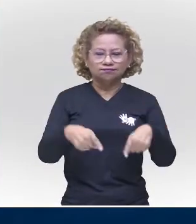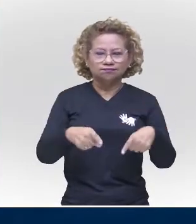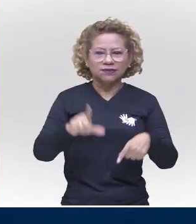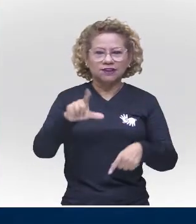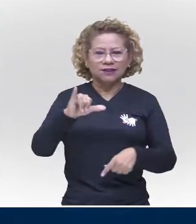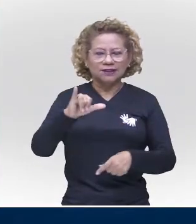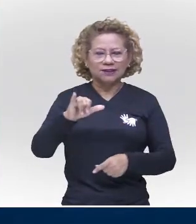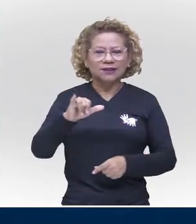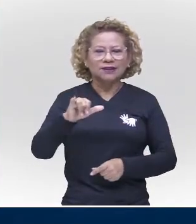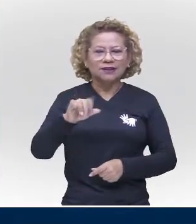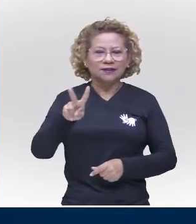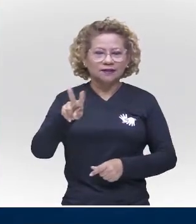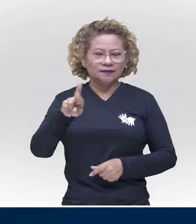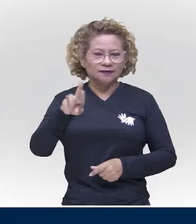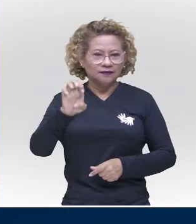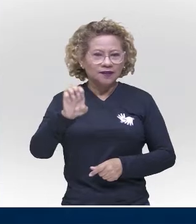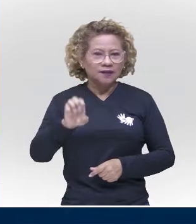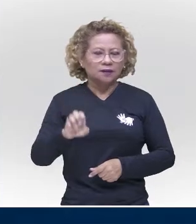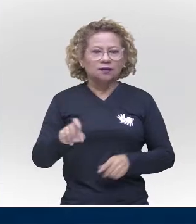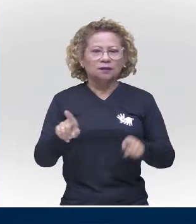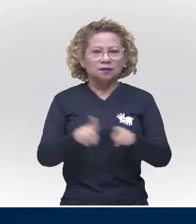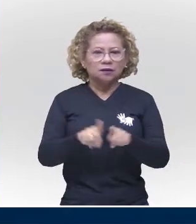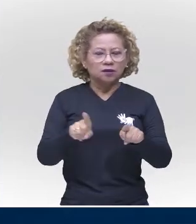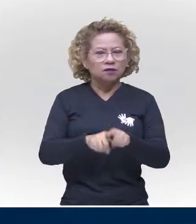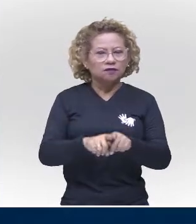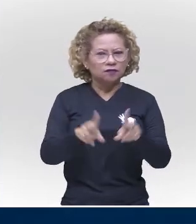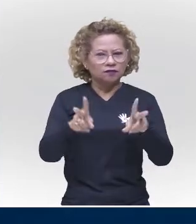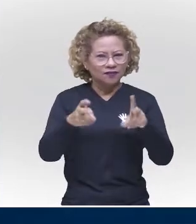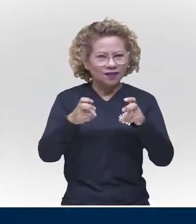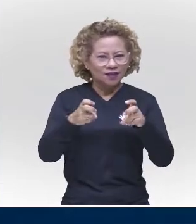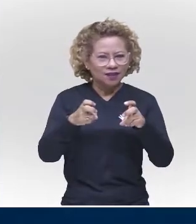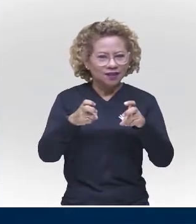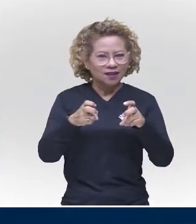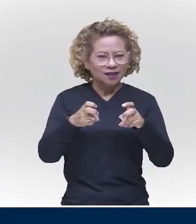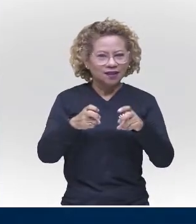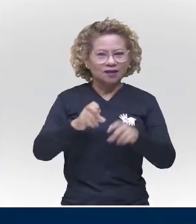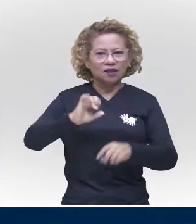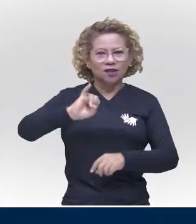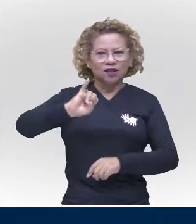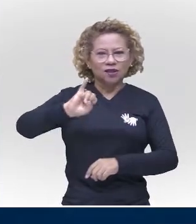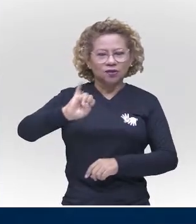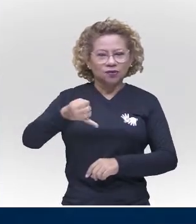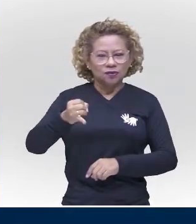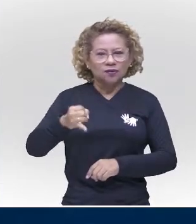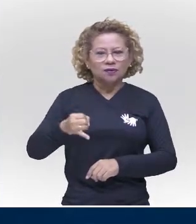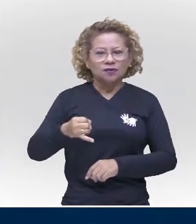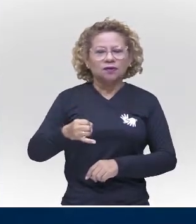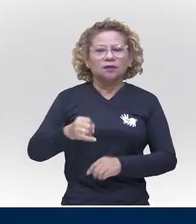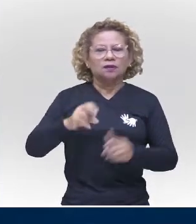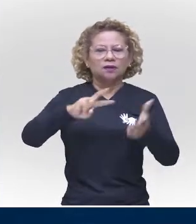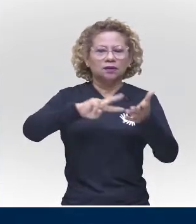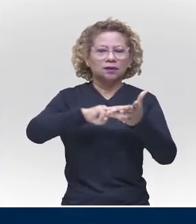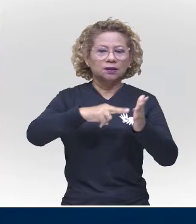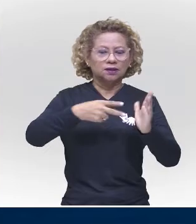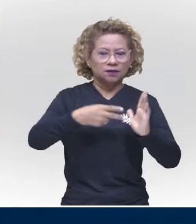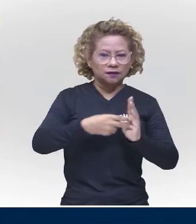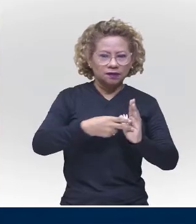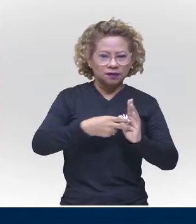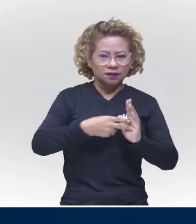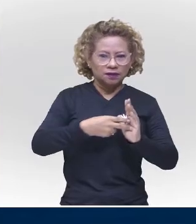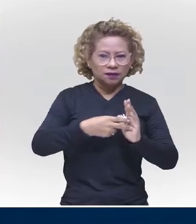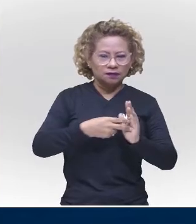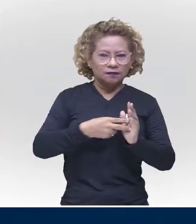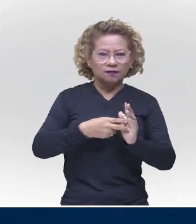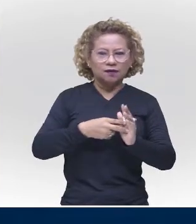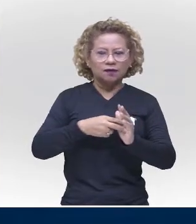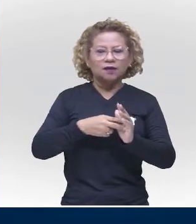uma luta oriental chamada judô, que a palavra significa caminho suave. Logo em seguida,